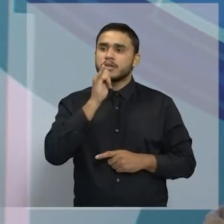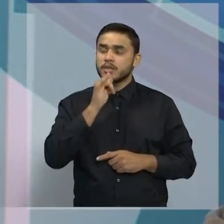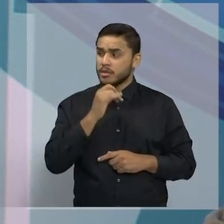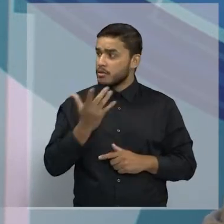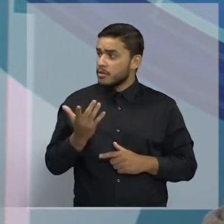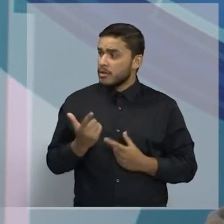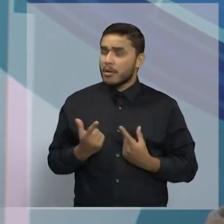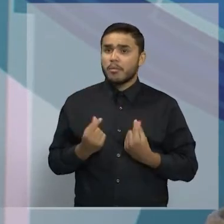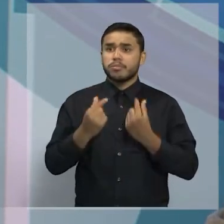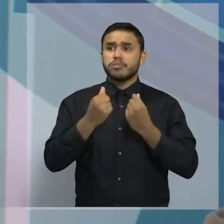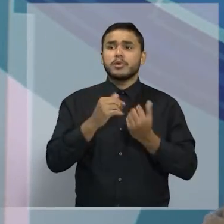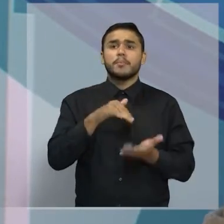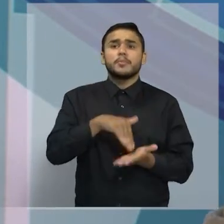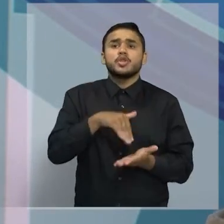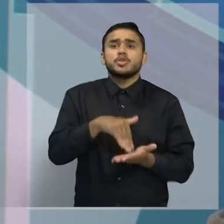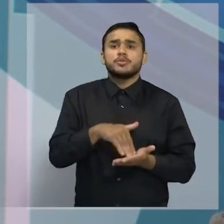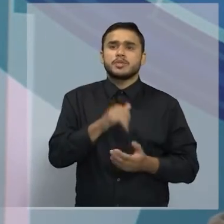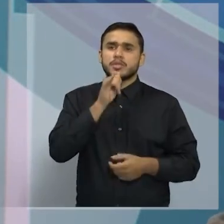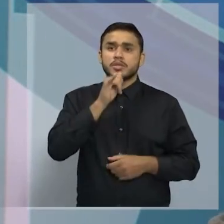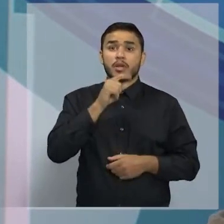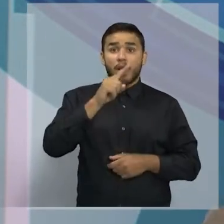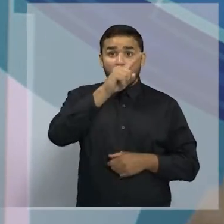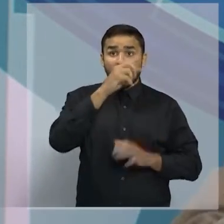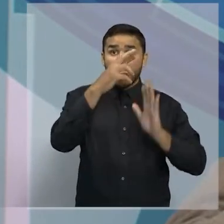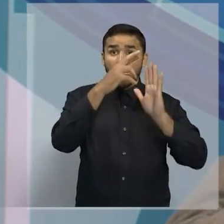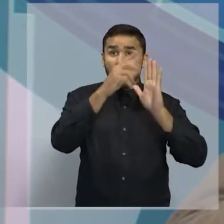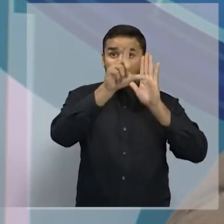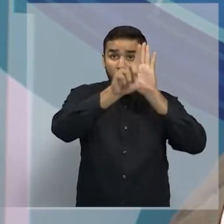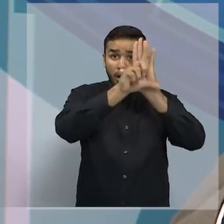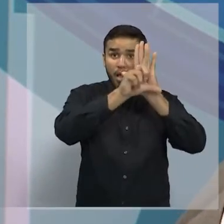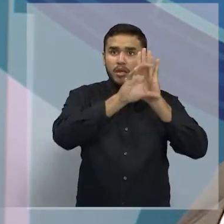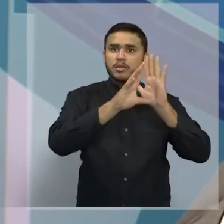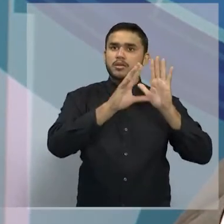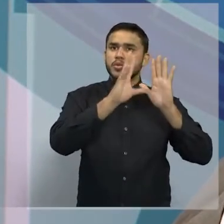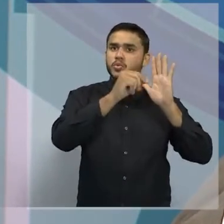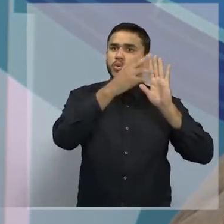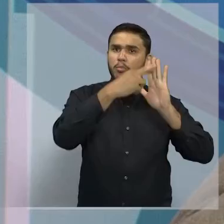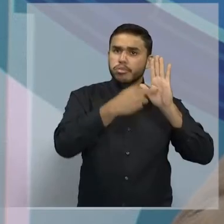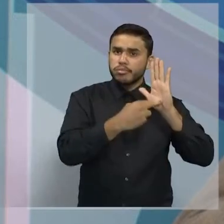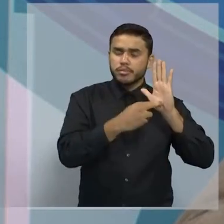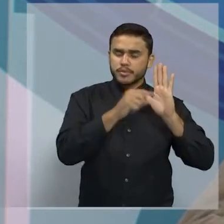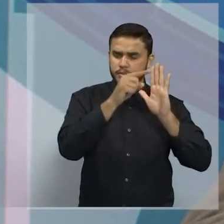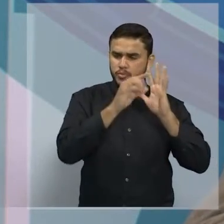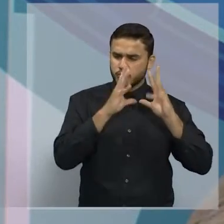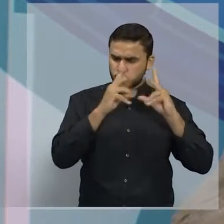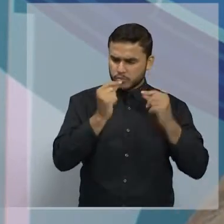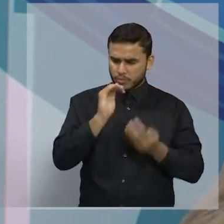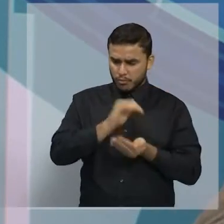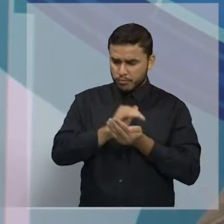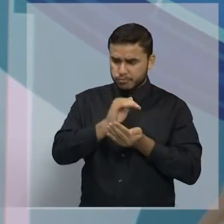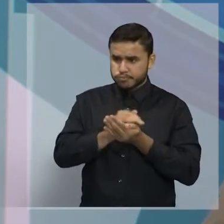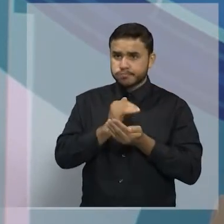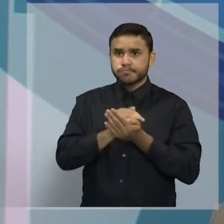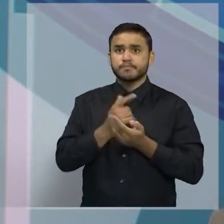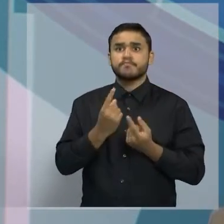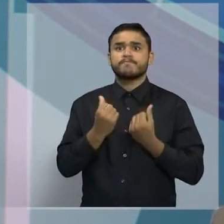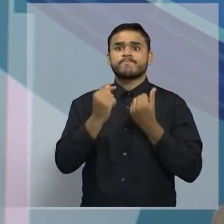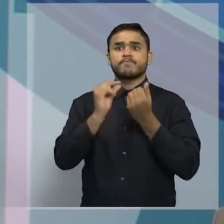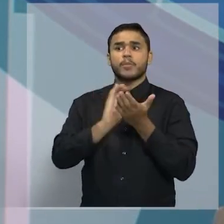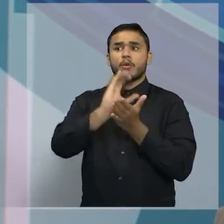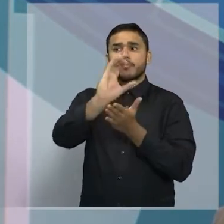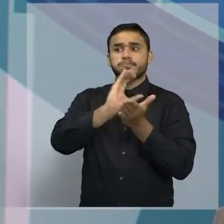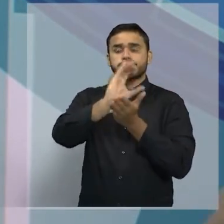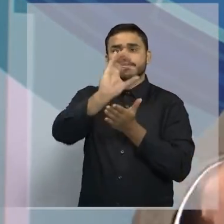se você não conseguir. A legislação chilena é o seguinte, que aquele fundo acumulado tinha muita restrição para investir fora